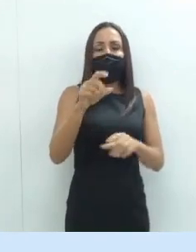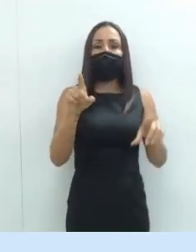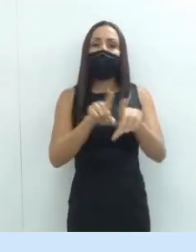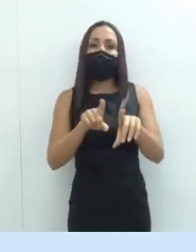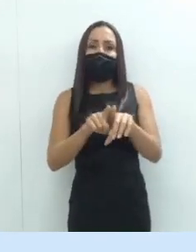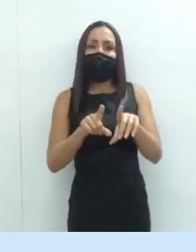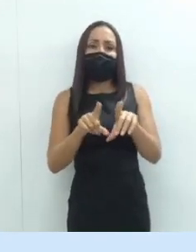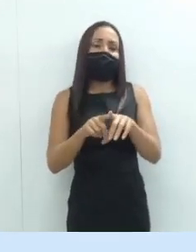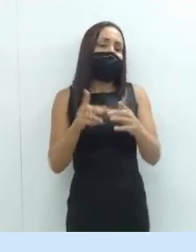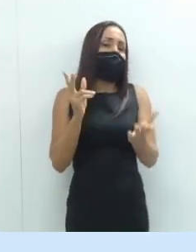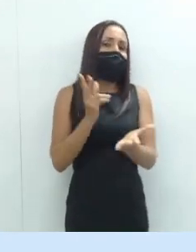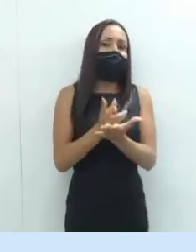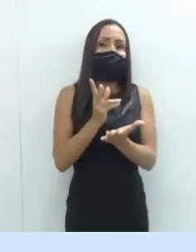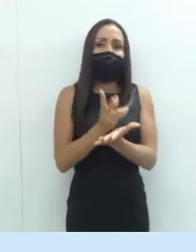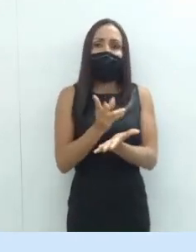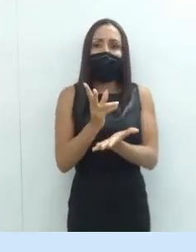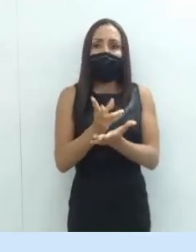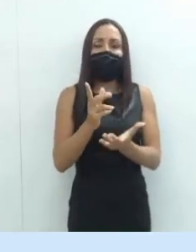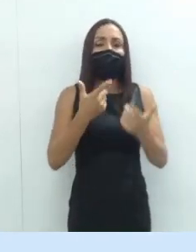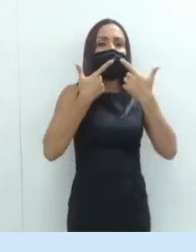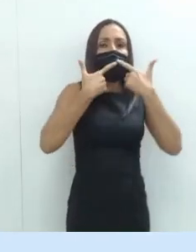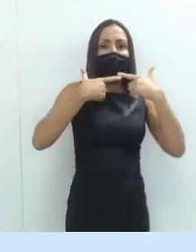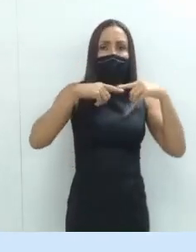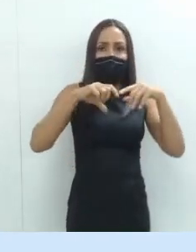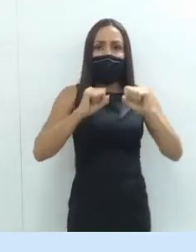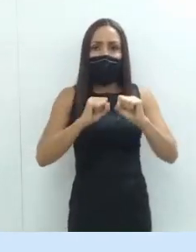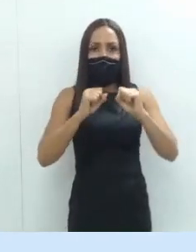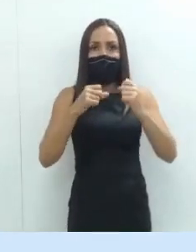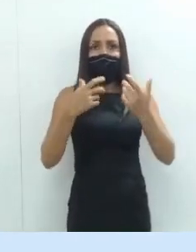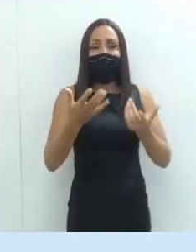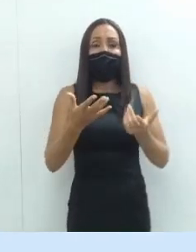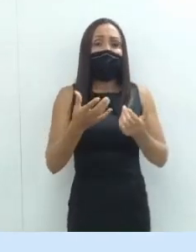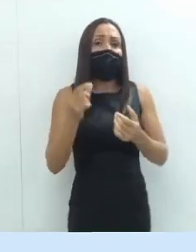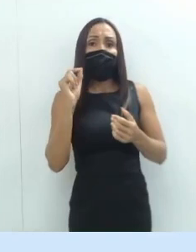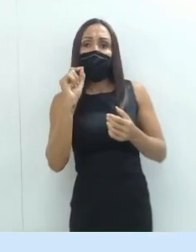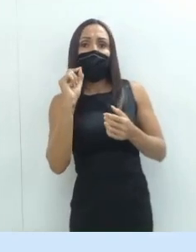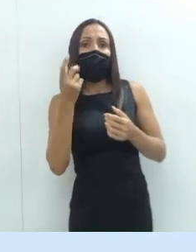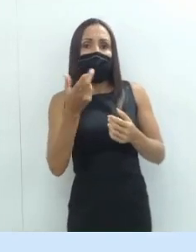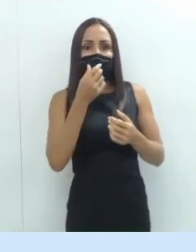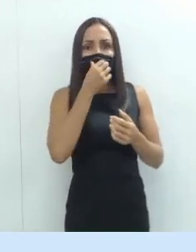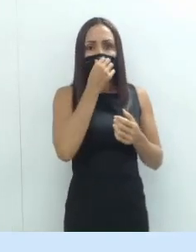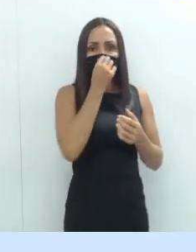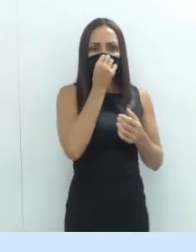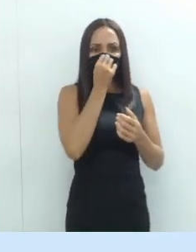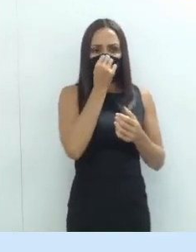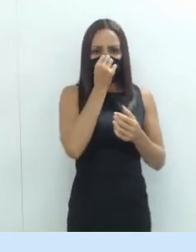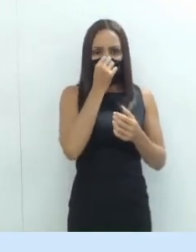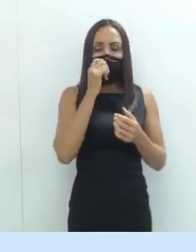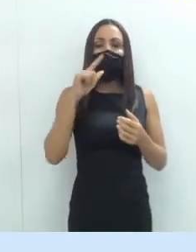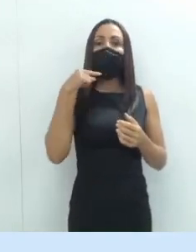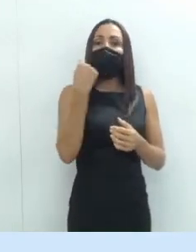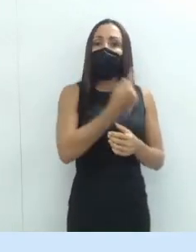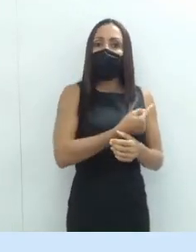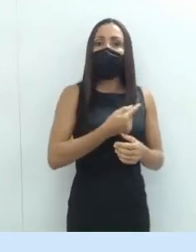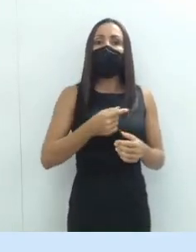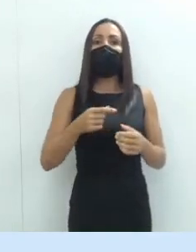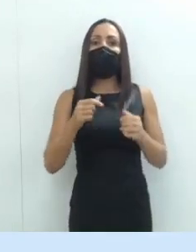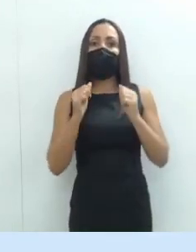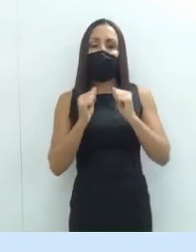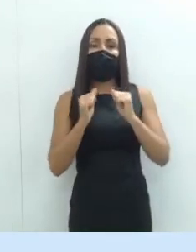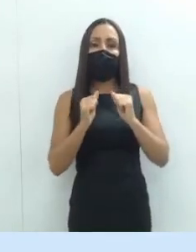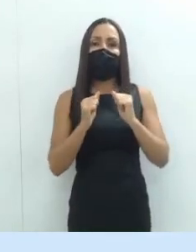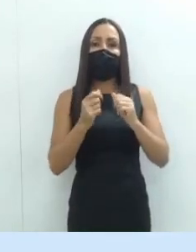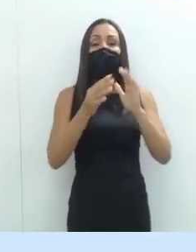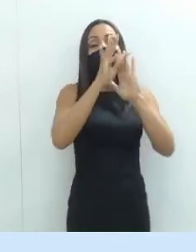você manter o nível de linguagem do autor. O que isso quer dizer, gente? Veja bem, nós podemos produzir textos